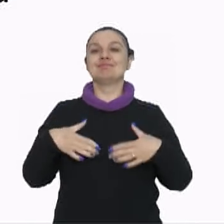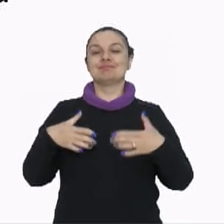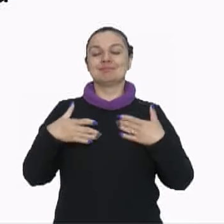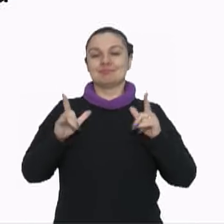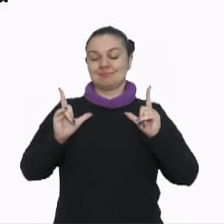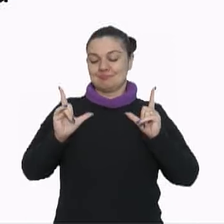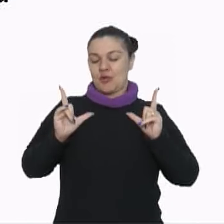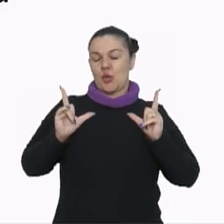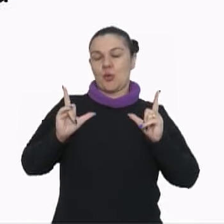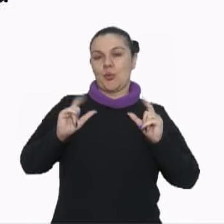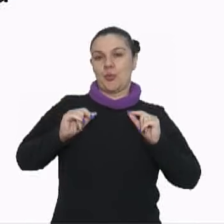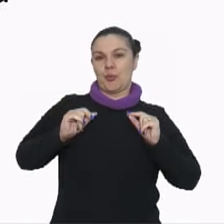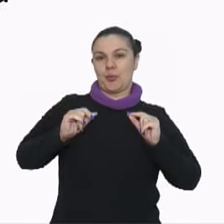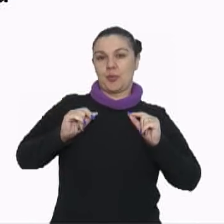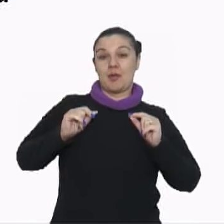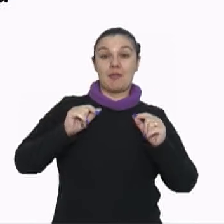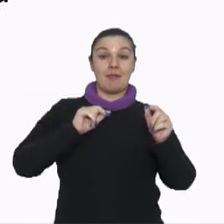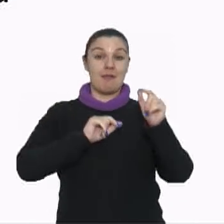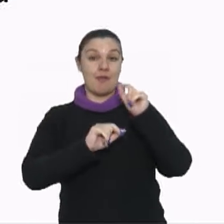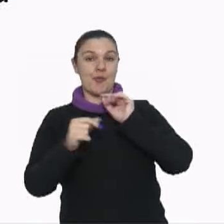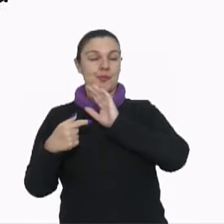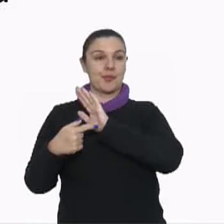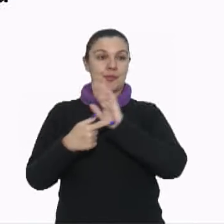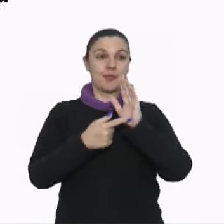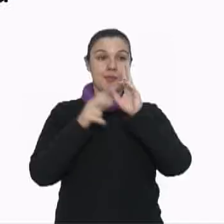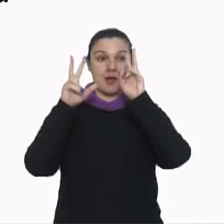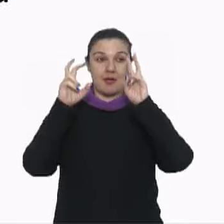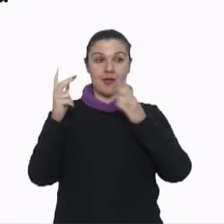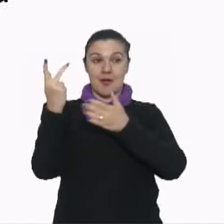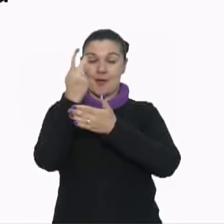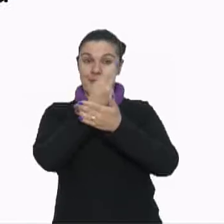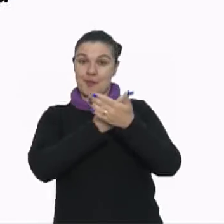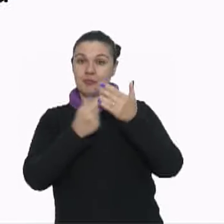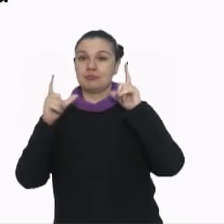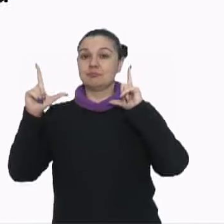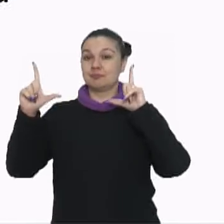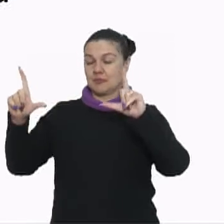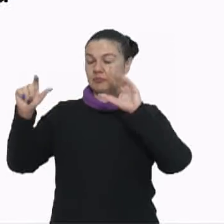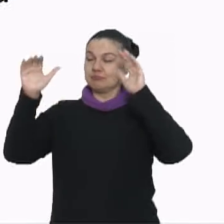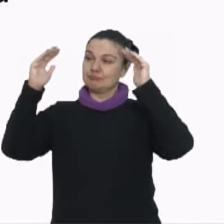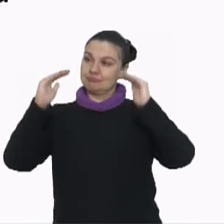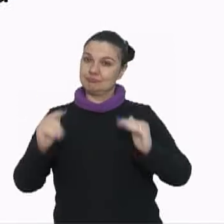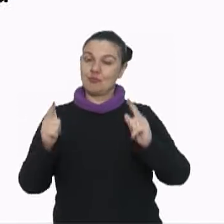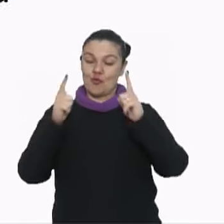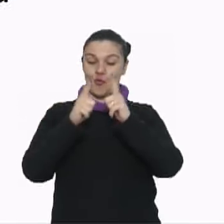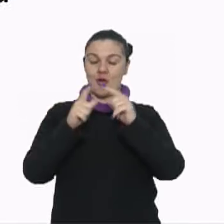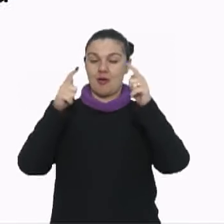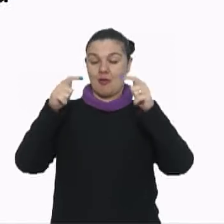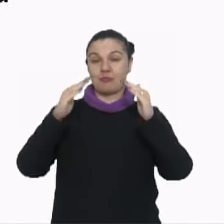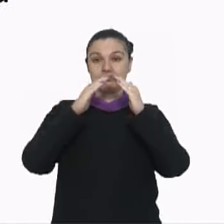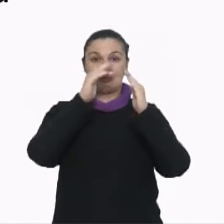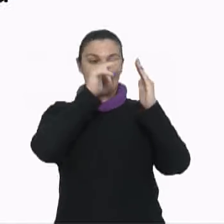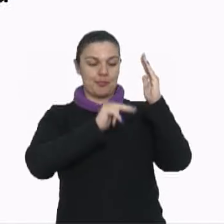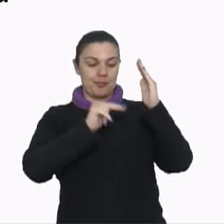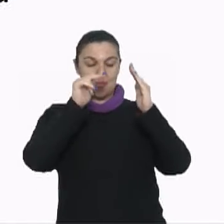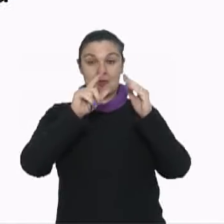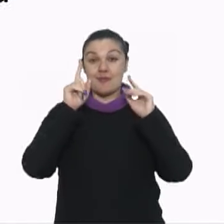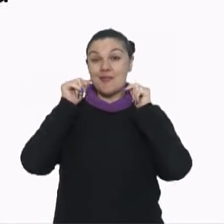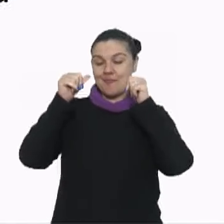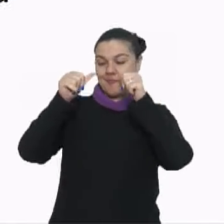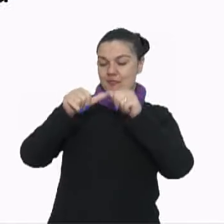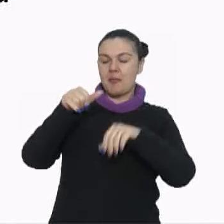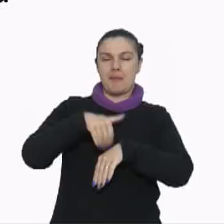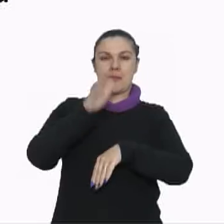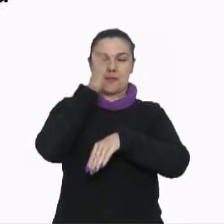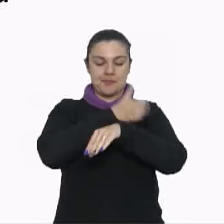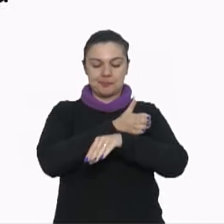satisfação e alívio quando o assunto são as obras que habitam o ateliê, onde passa boa parte do seu